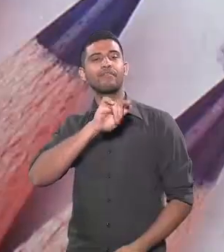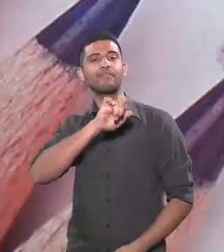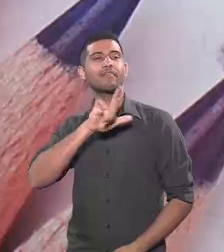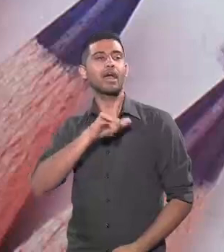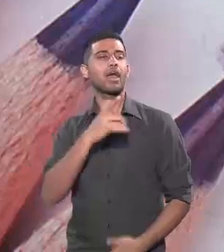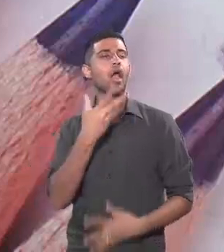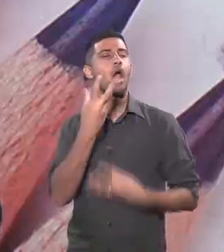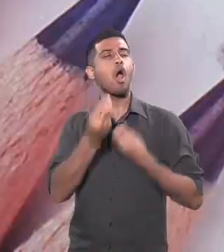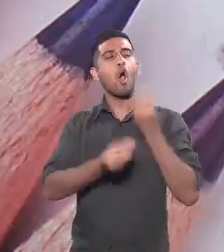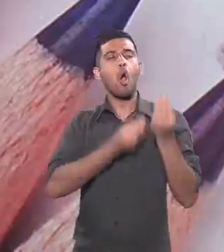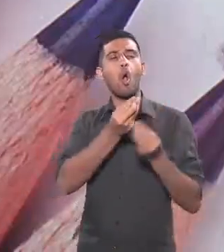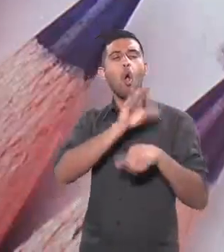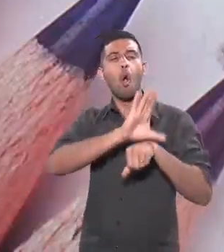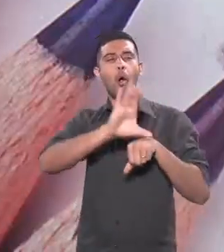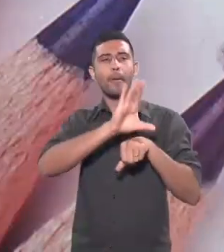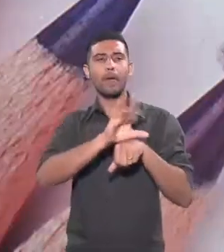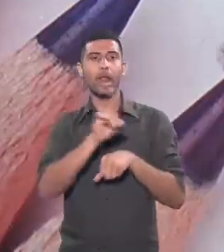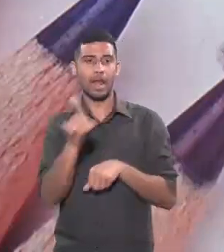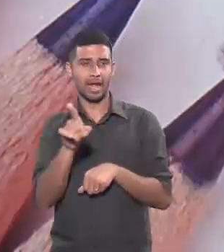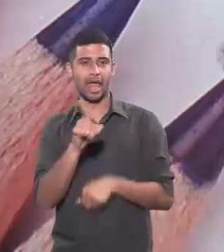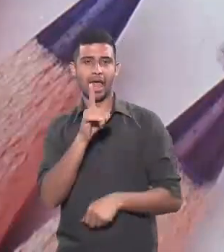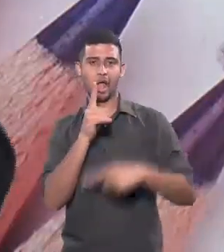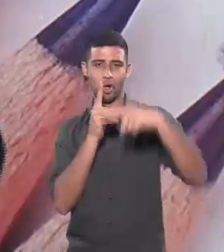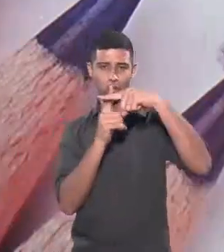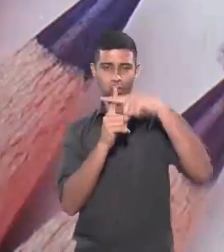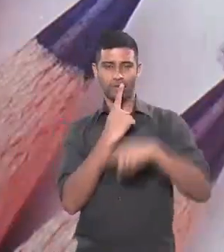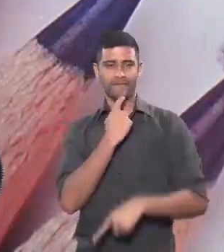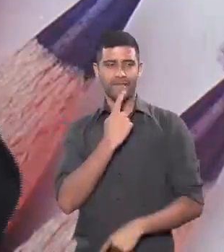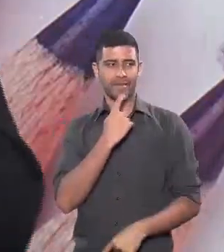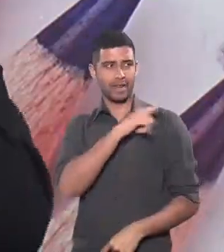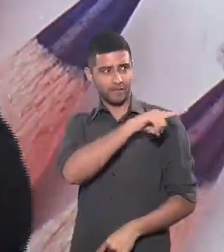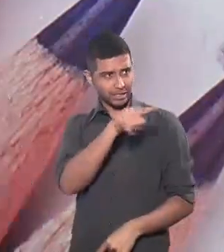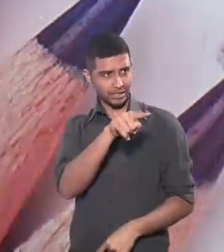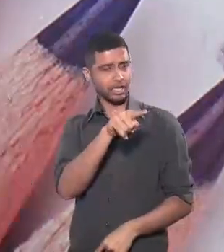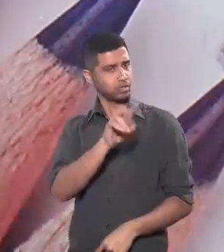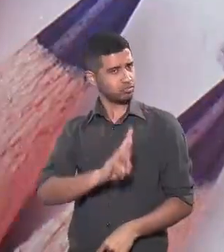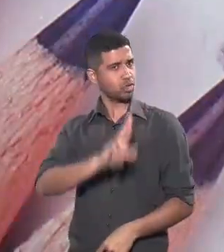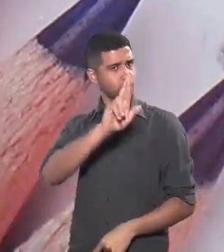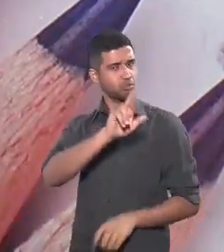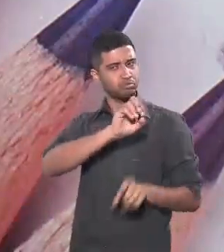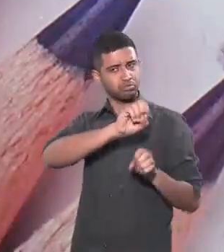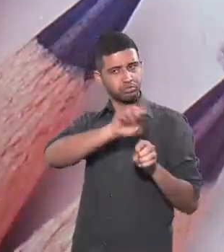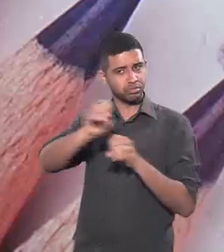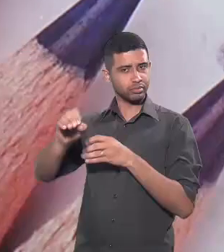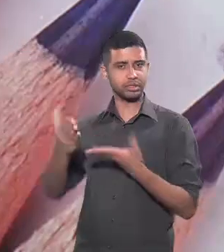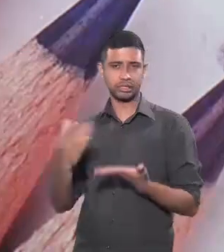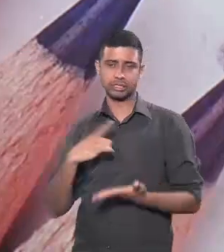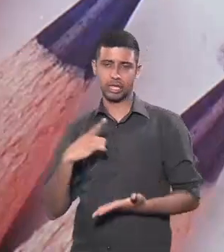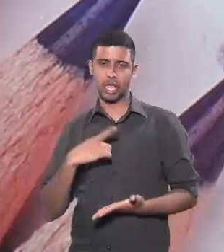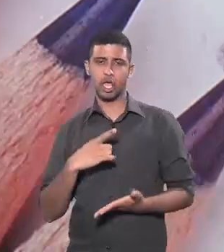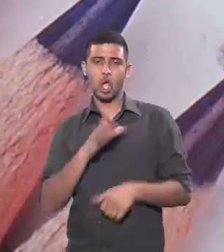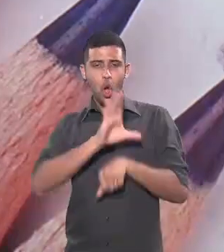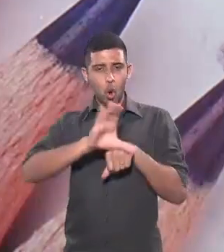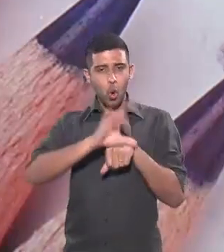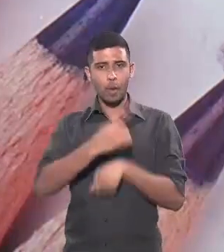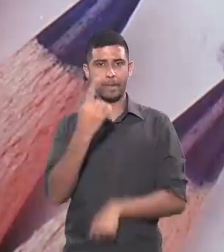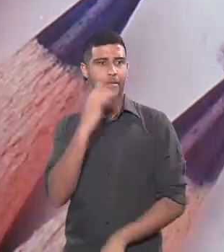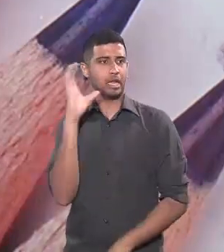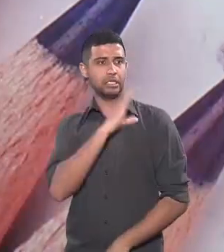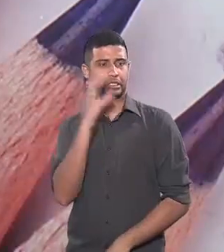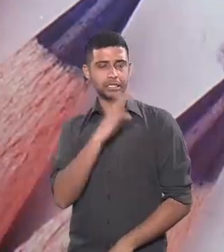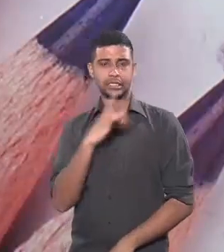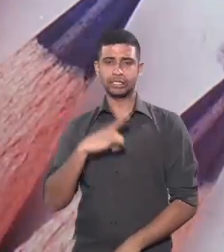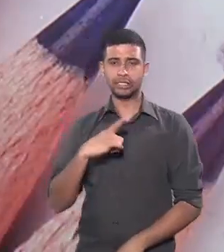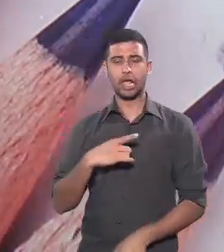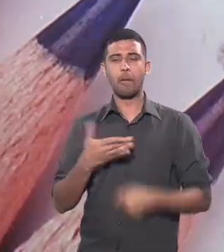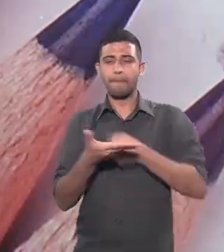Rafael, como é que é o curso? Lá na Cruz Vermelha vocês ministram esse curso de primeiros socorros. E aí existe o curso básico